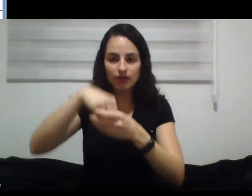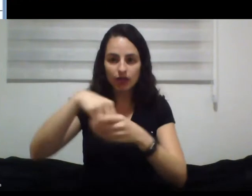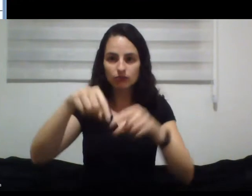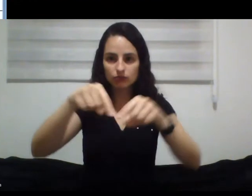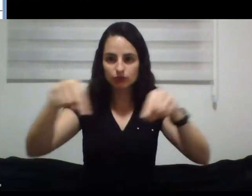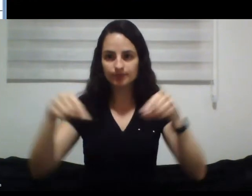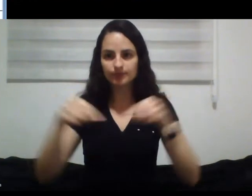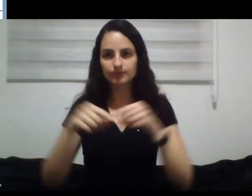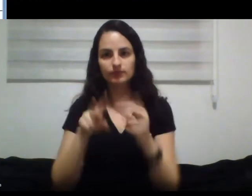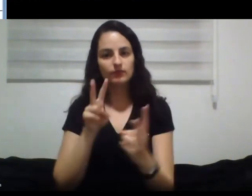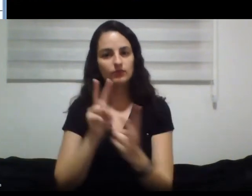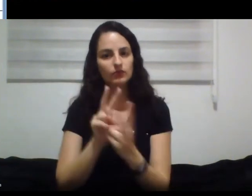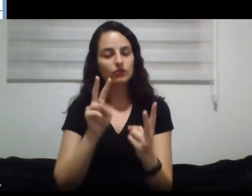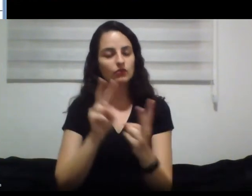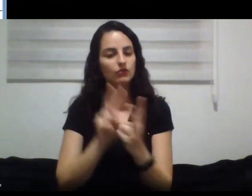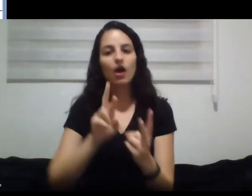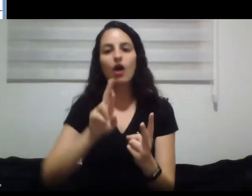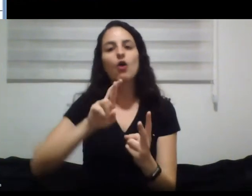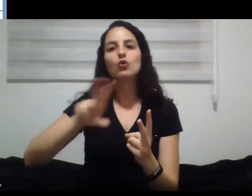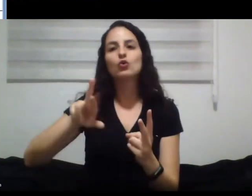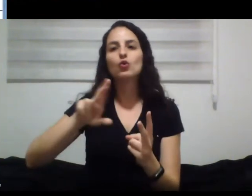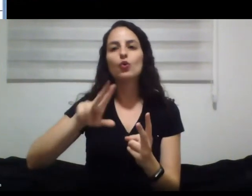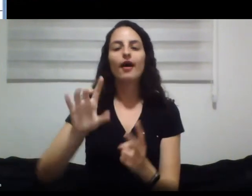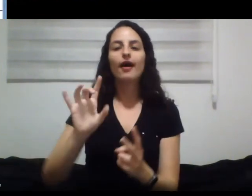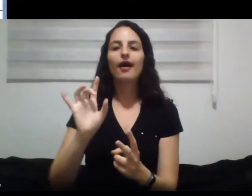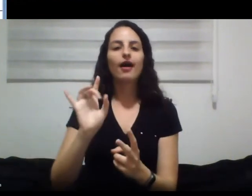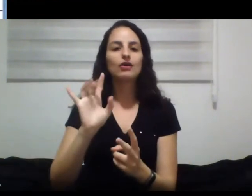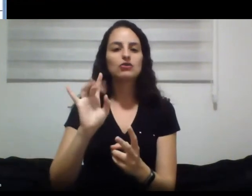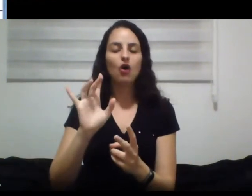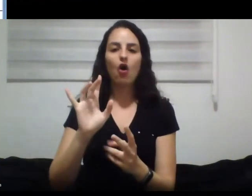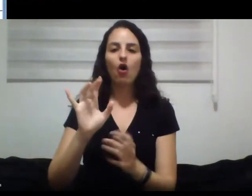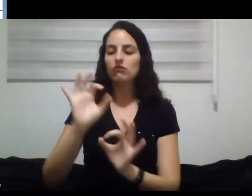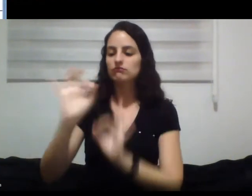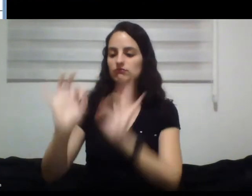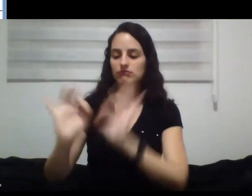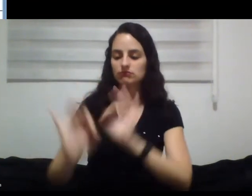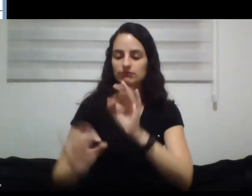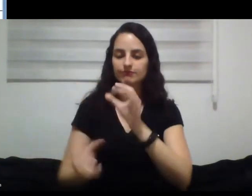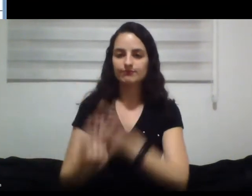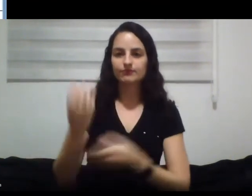tenho essa ideia, Esther, do que seria propor essas estratégias.